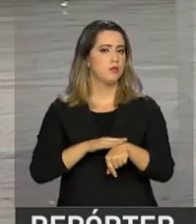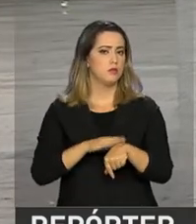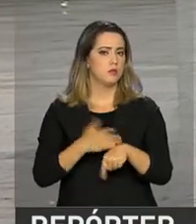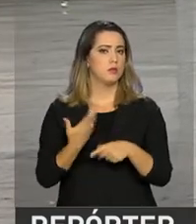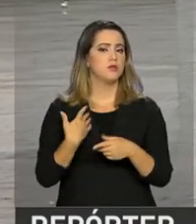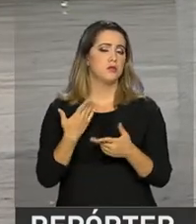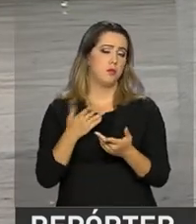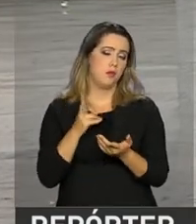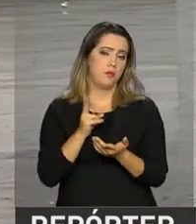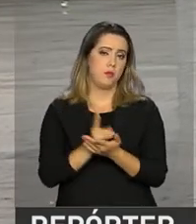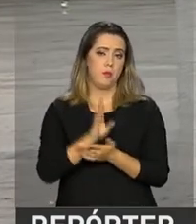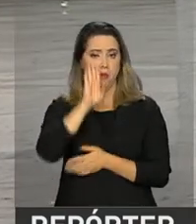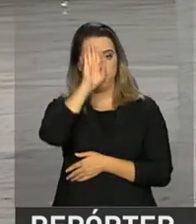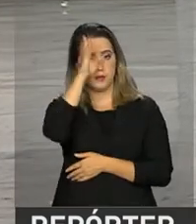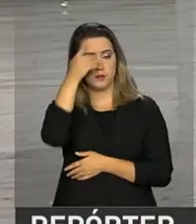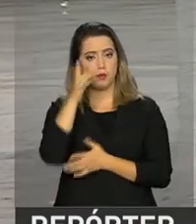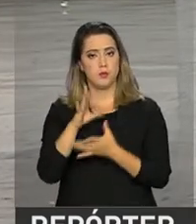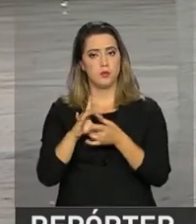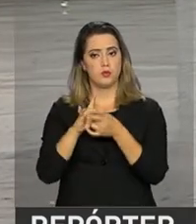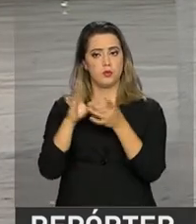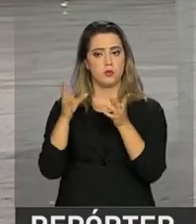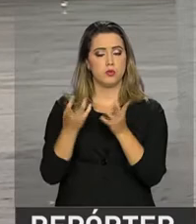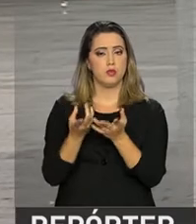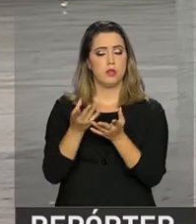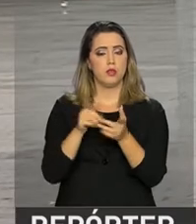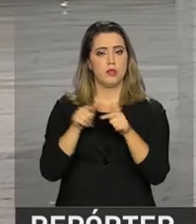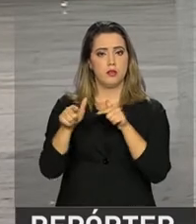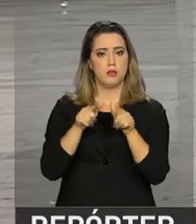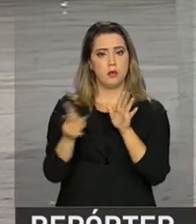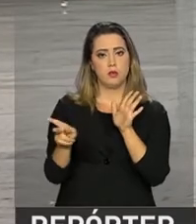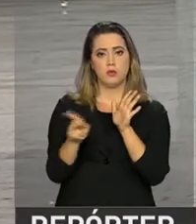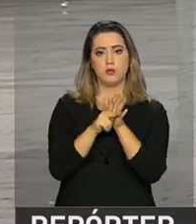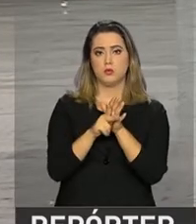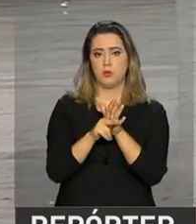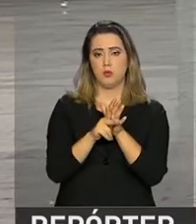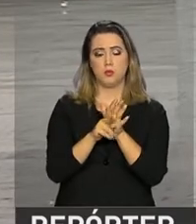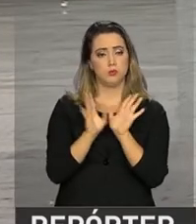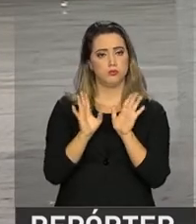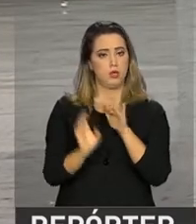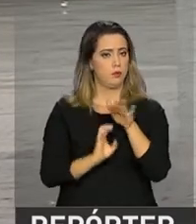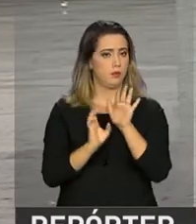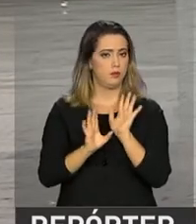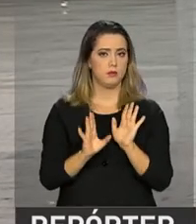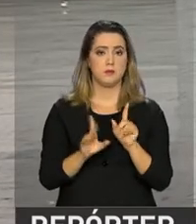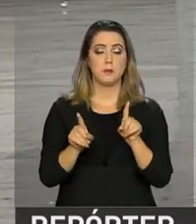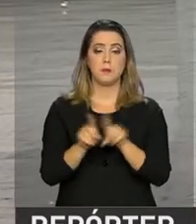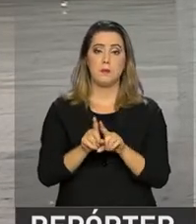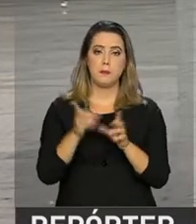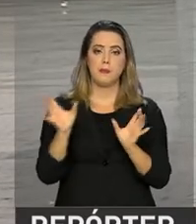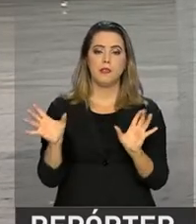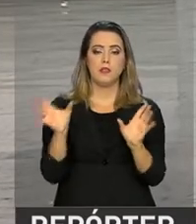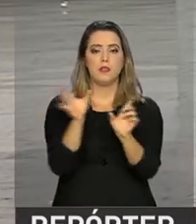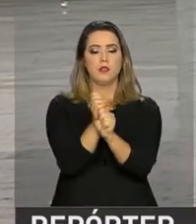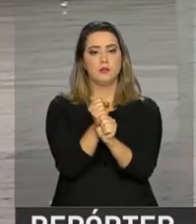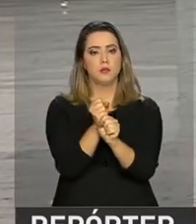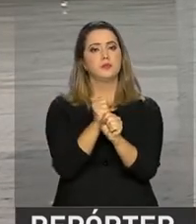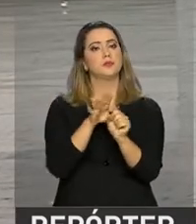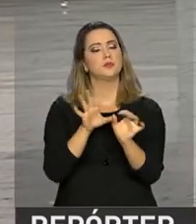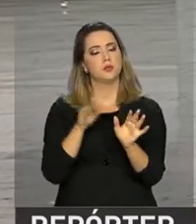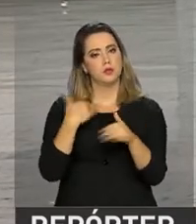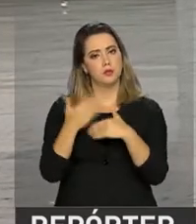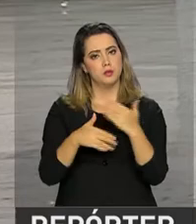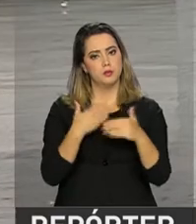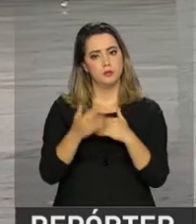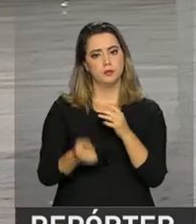autônomos ou seja trabalhadores por conta própria e um setor que deve se somar a esses segmentos que já estão